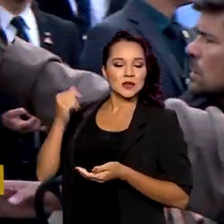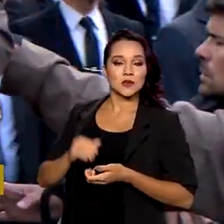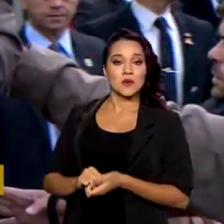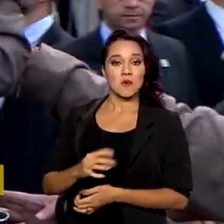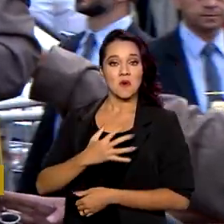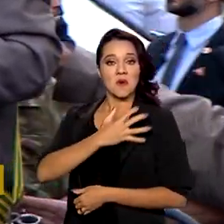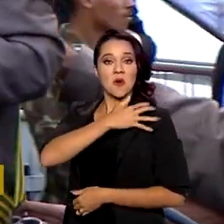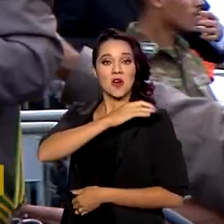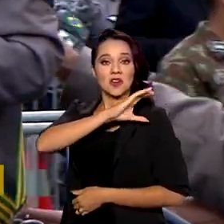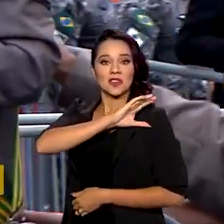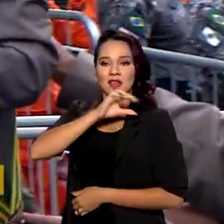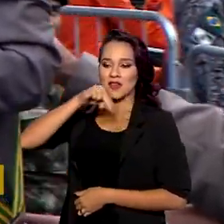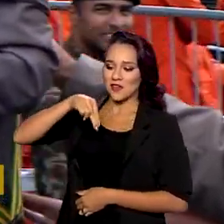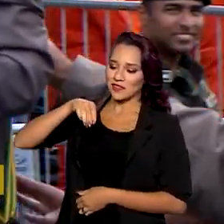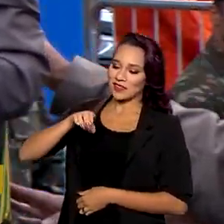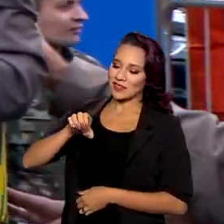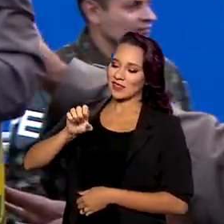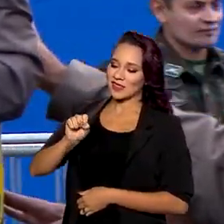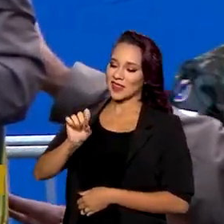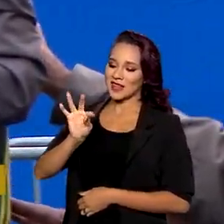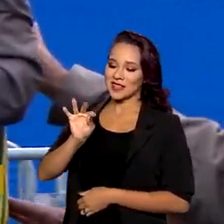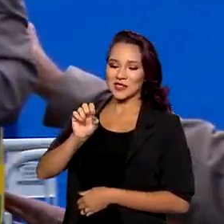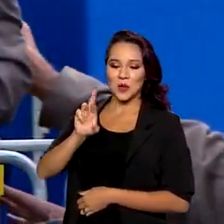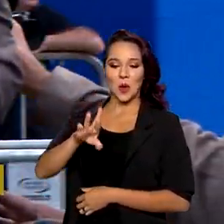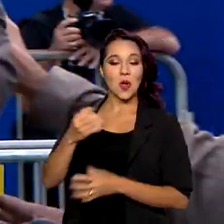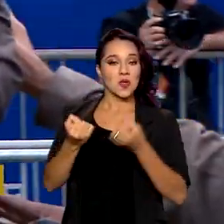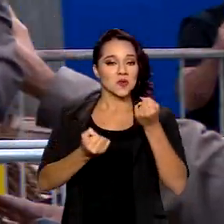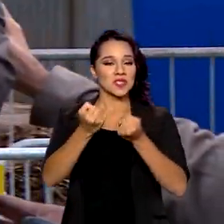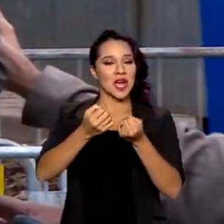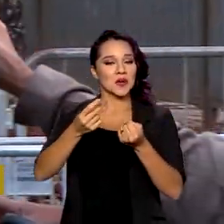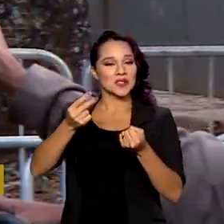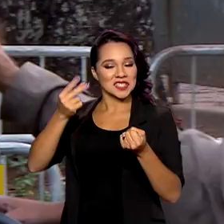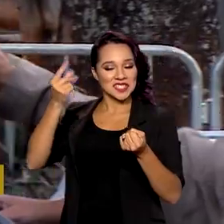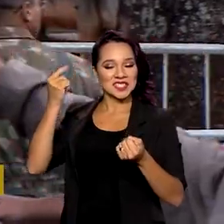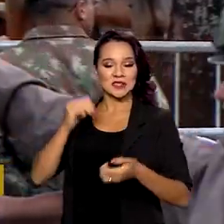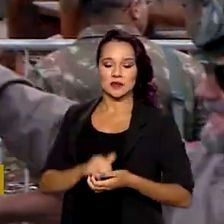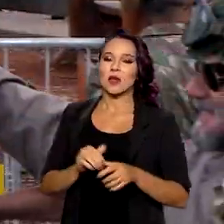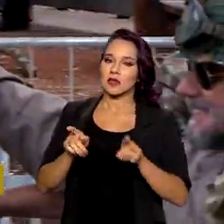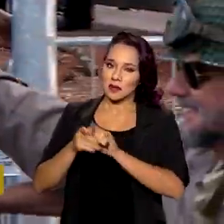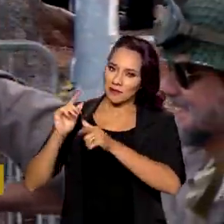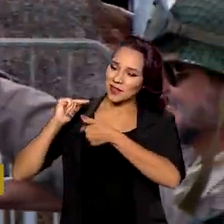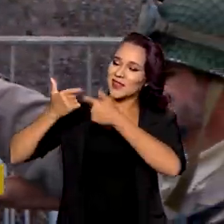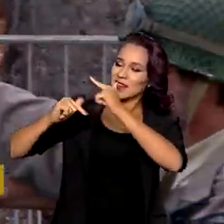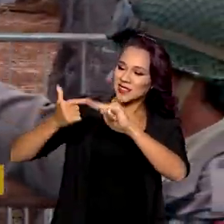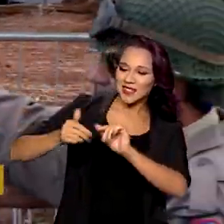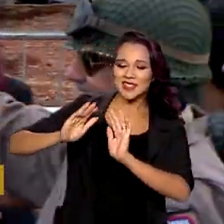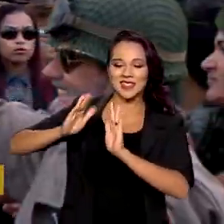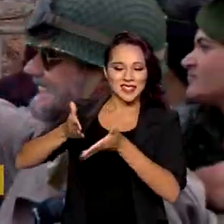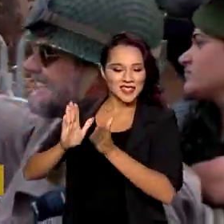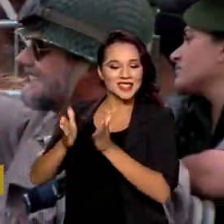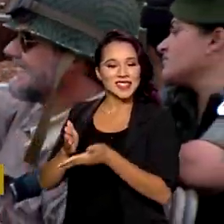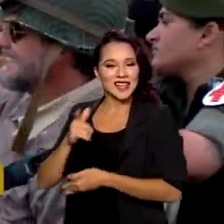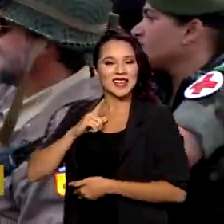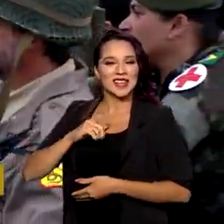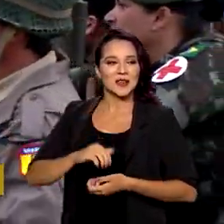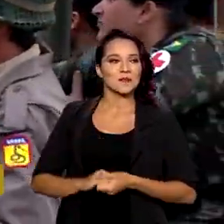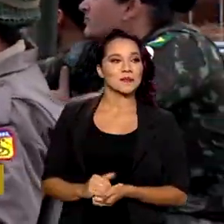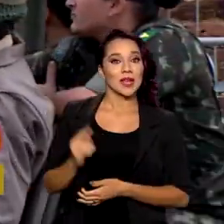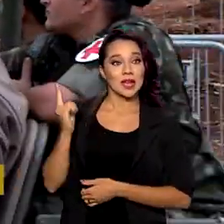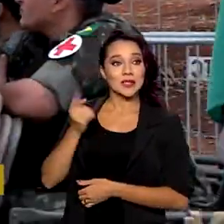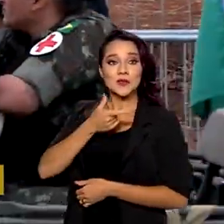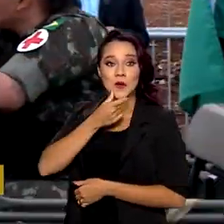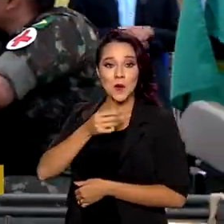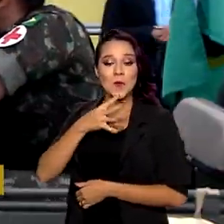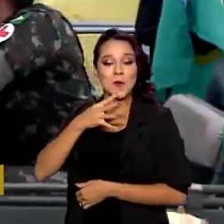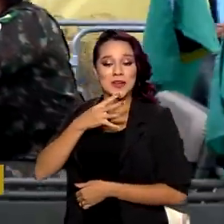Nestor, que desfila ali nas viaturas antigas. Também já é tradição, né? Coronel Nestor já é tradição aqui dos nossos desfiles, já é